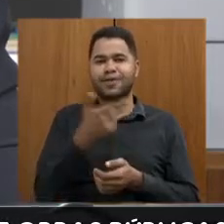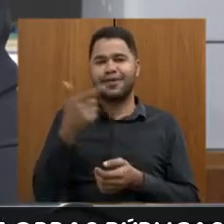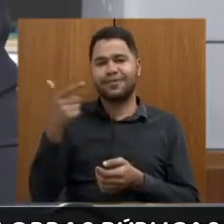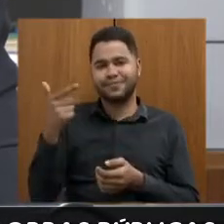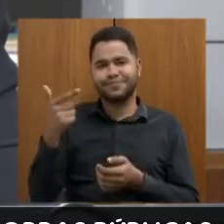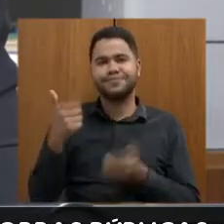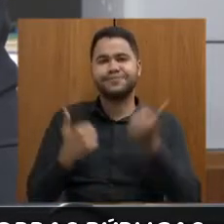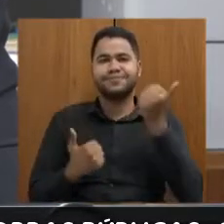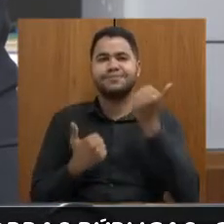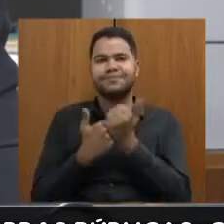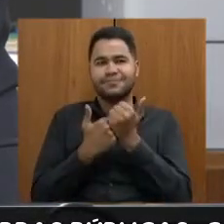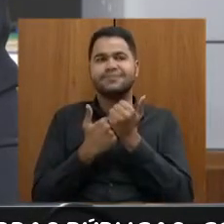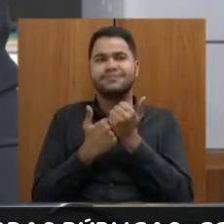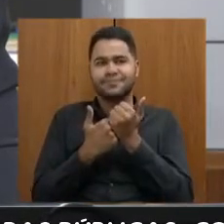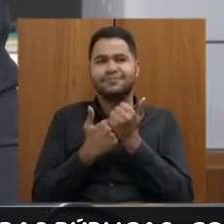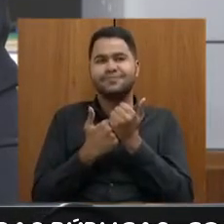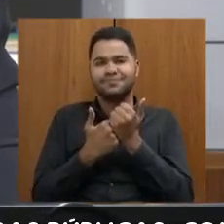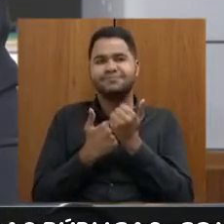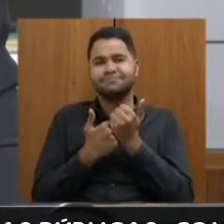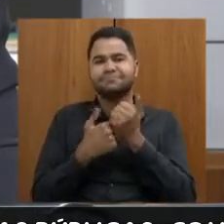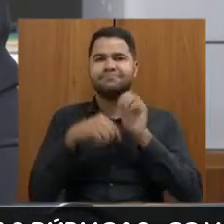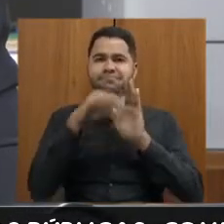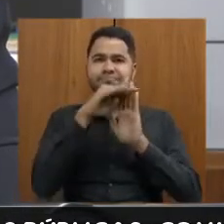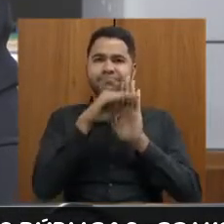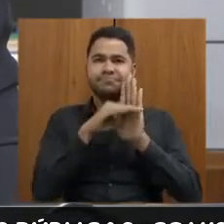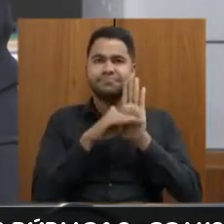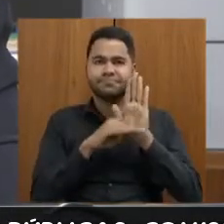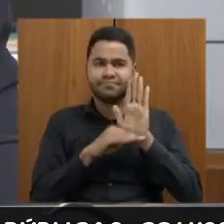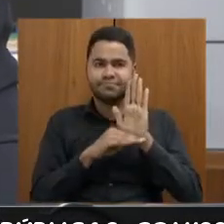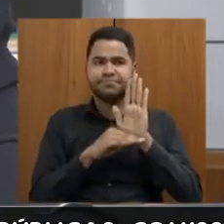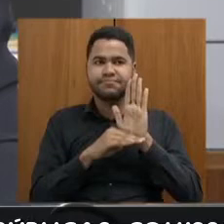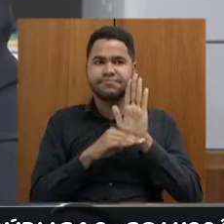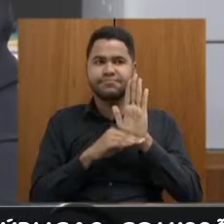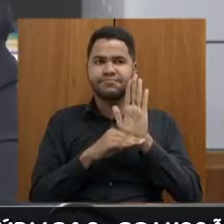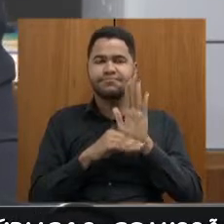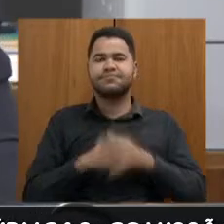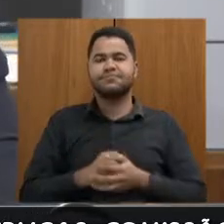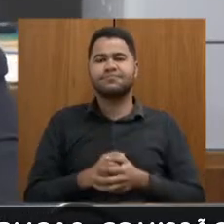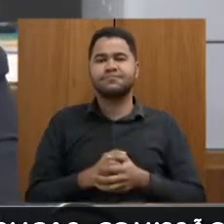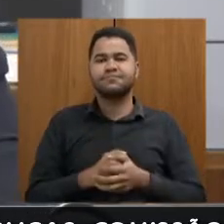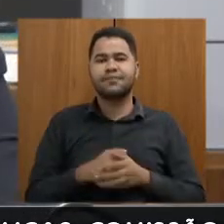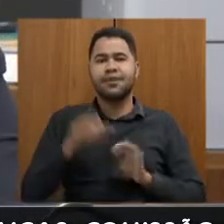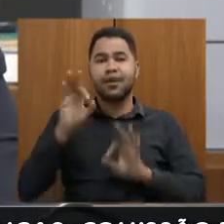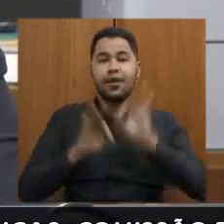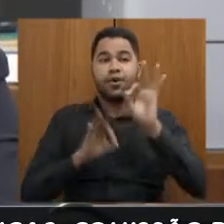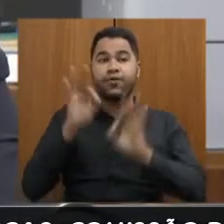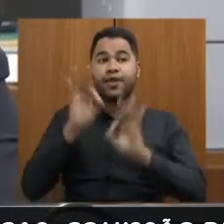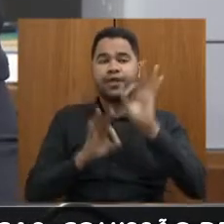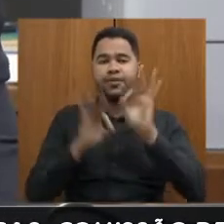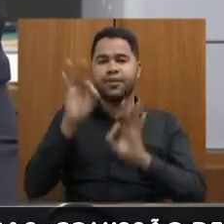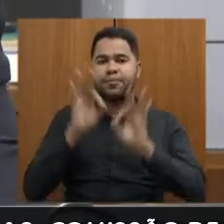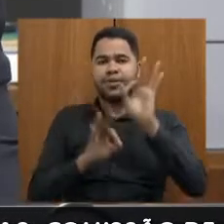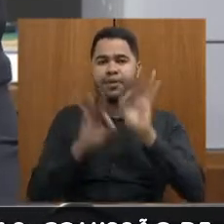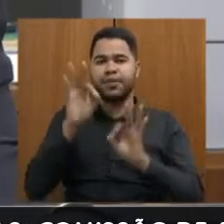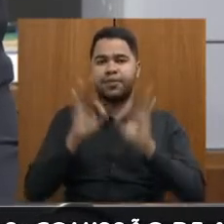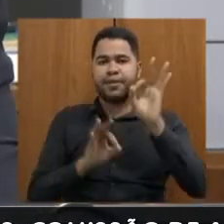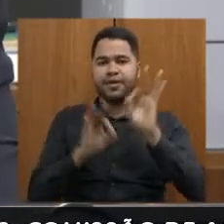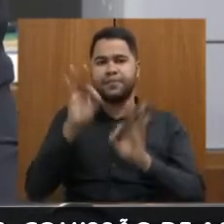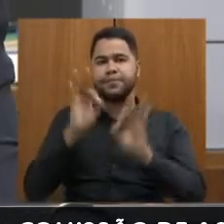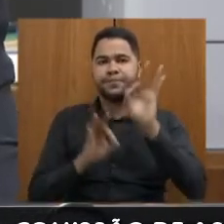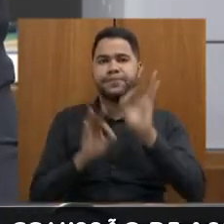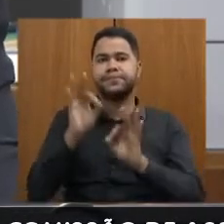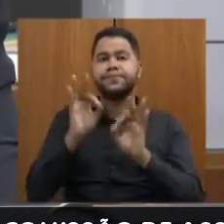recursos né para fazer obras para fazer as manutenções essenciais